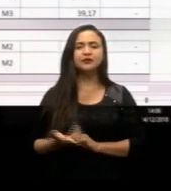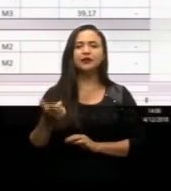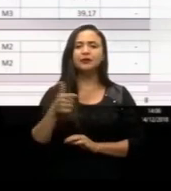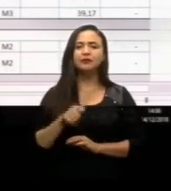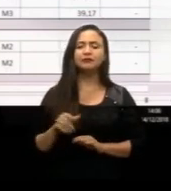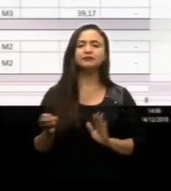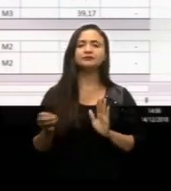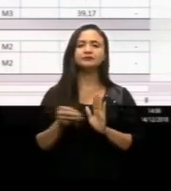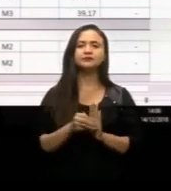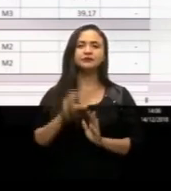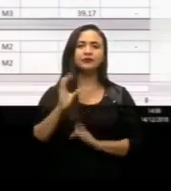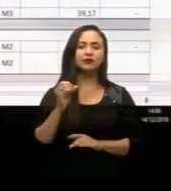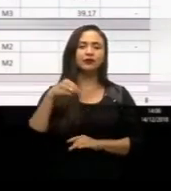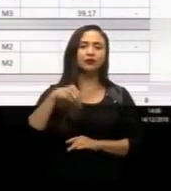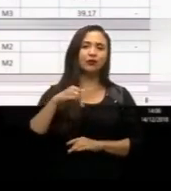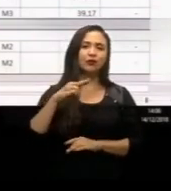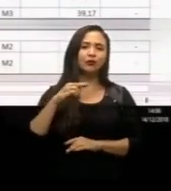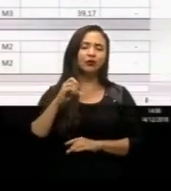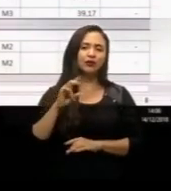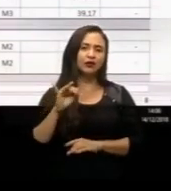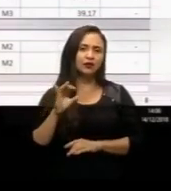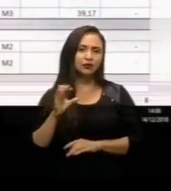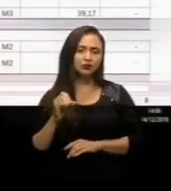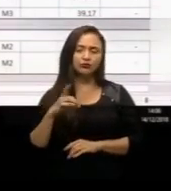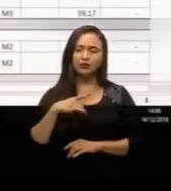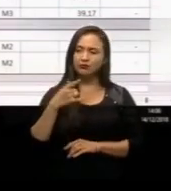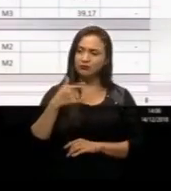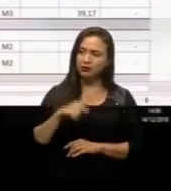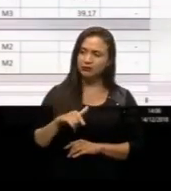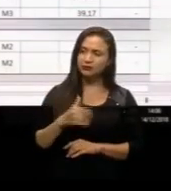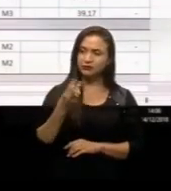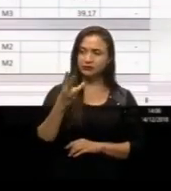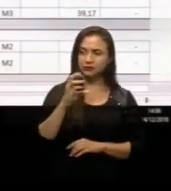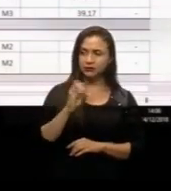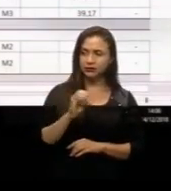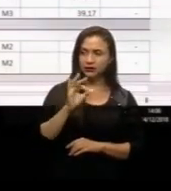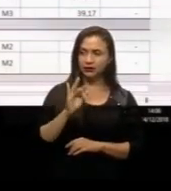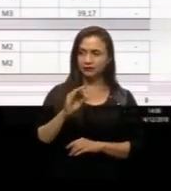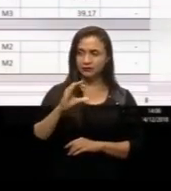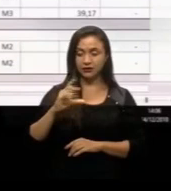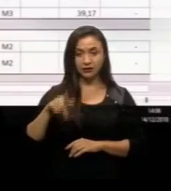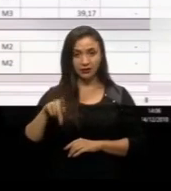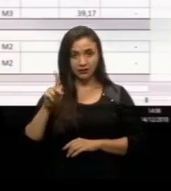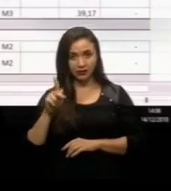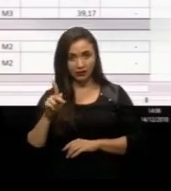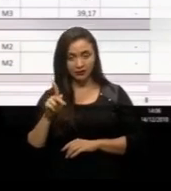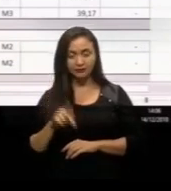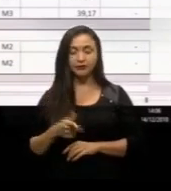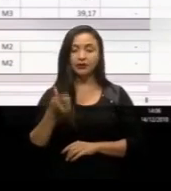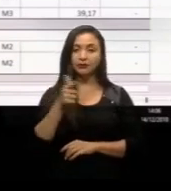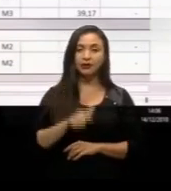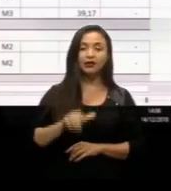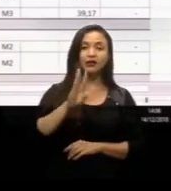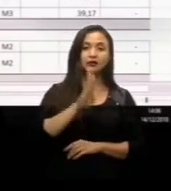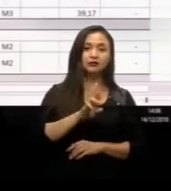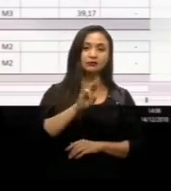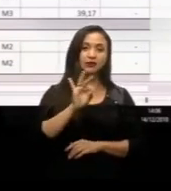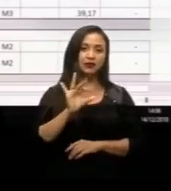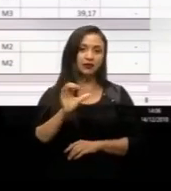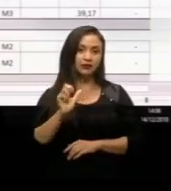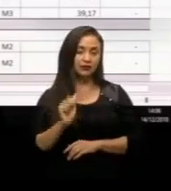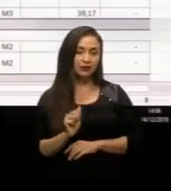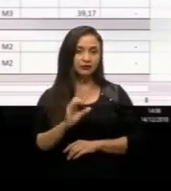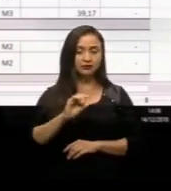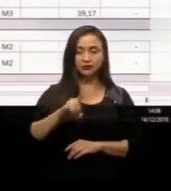item? Concreto usinado bombeável, classe de resistências 30, FCK, com brita de 001, né?